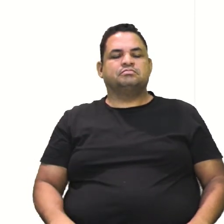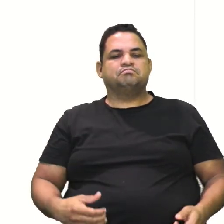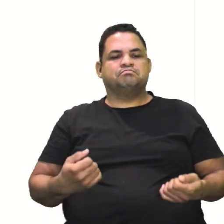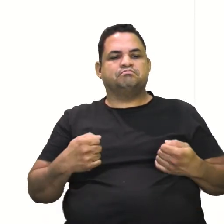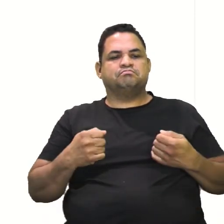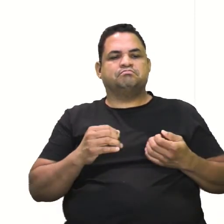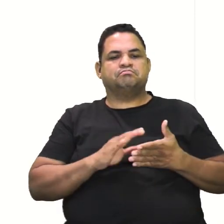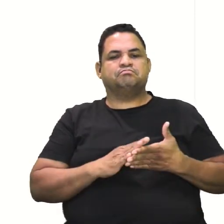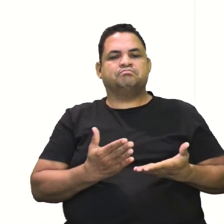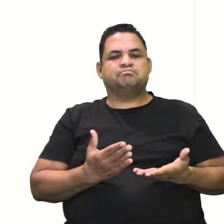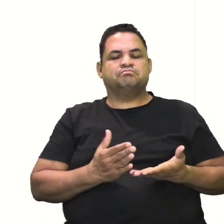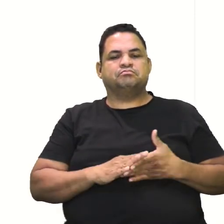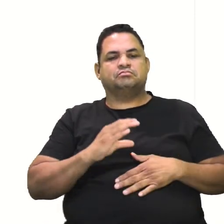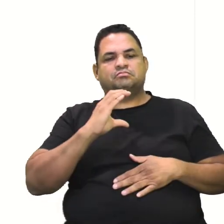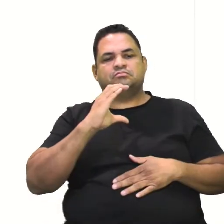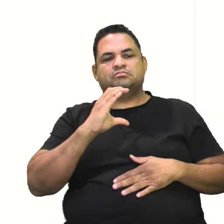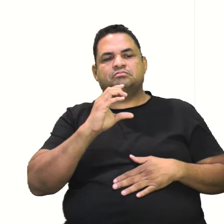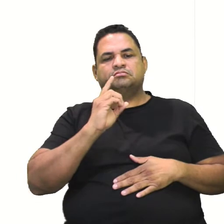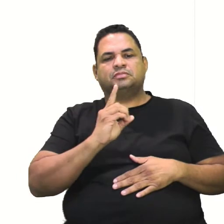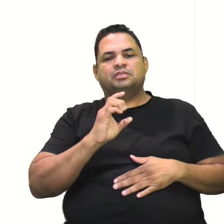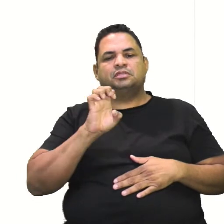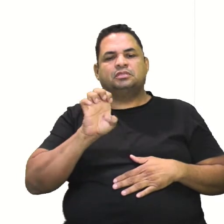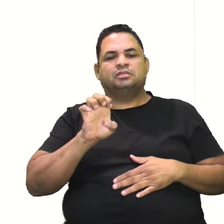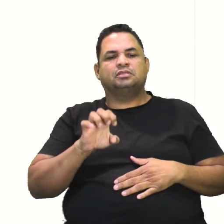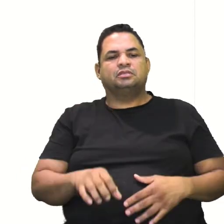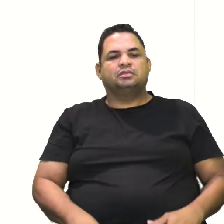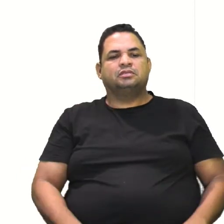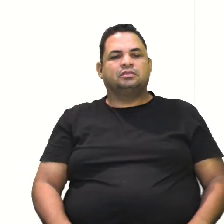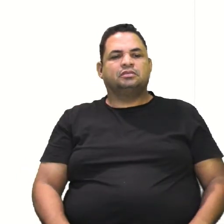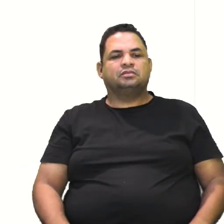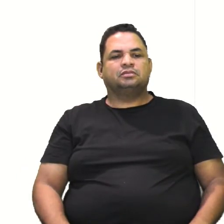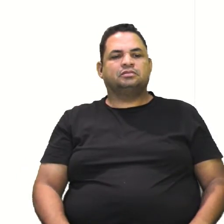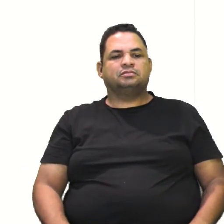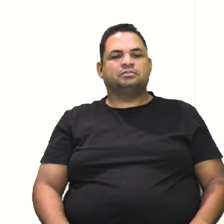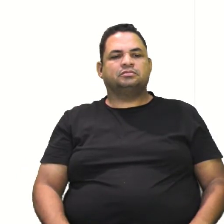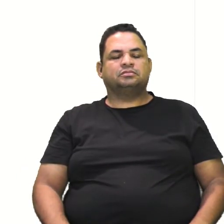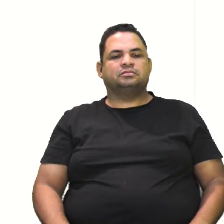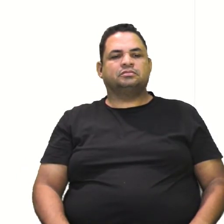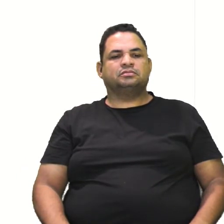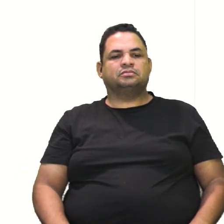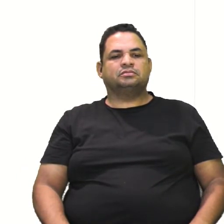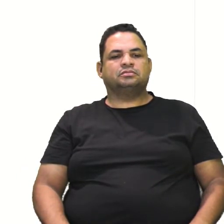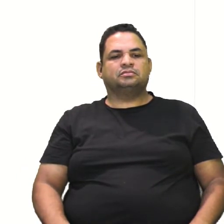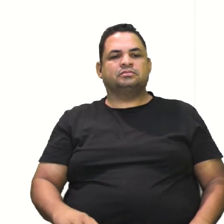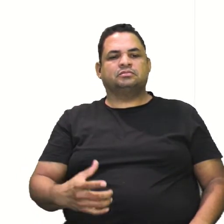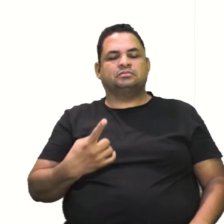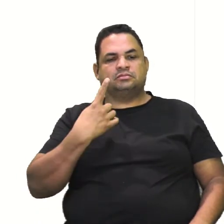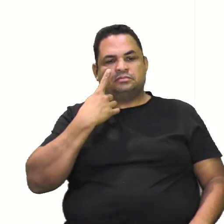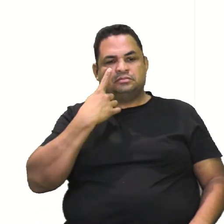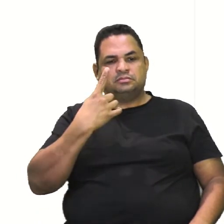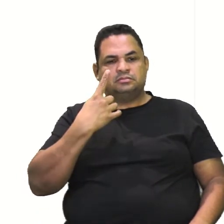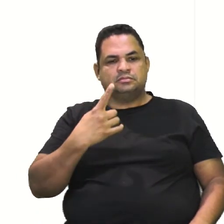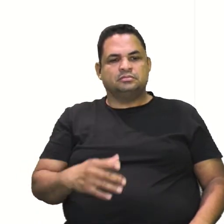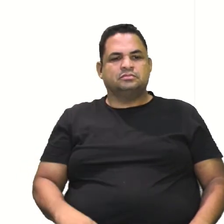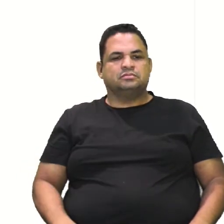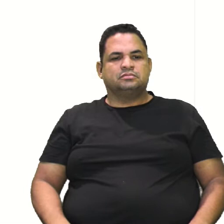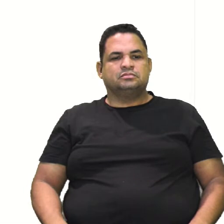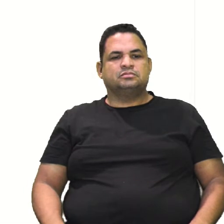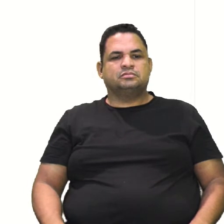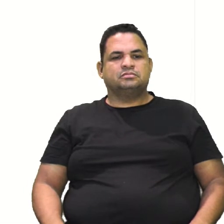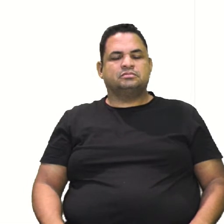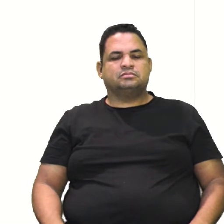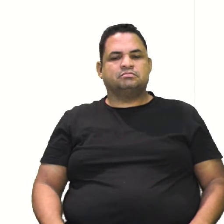e pode ser a D, e pode ser a E. Beleza? Beleza. Tá, tranquilo, né? Agora a gente tem que olhar, os olhinhos estão no mesmo lugar,